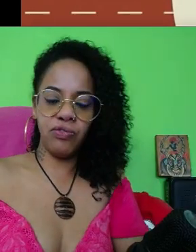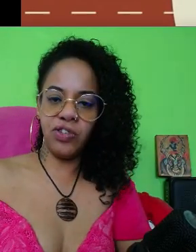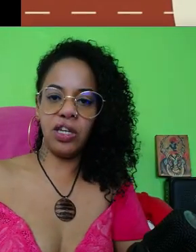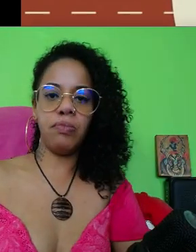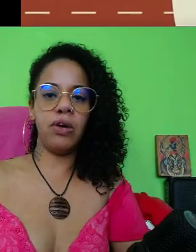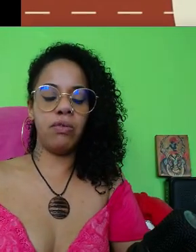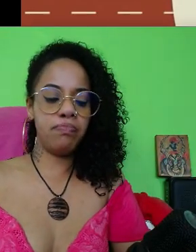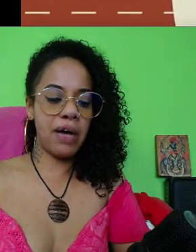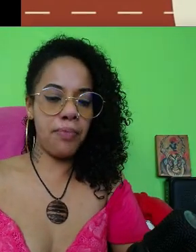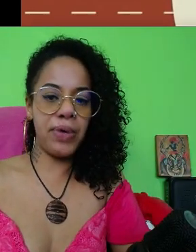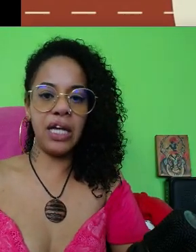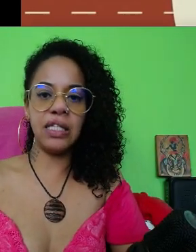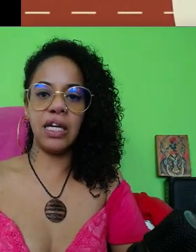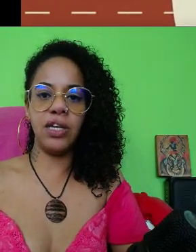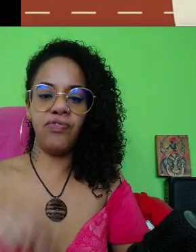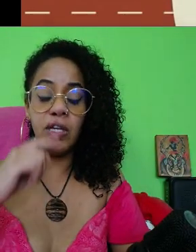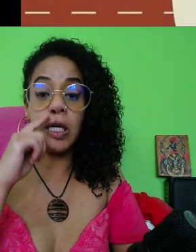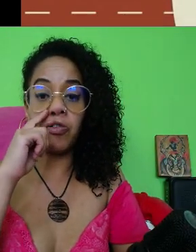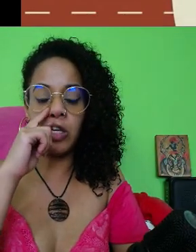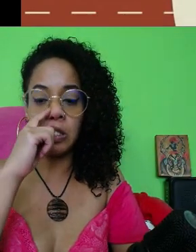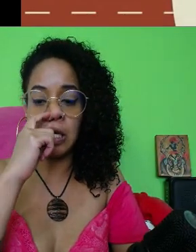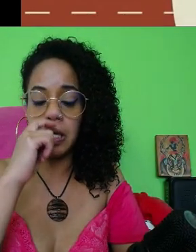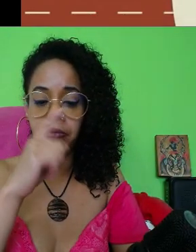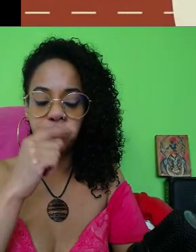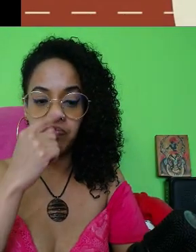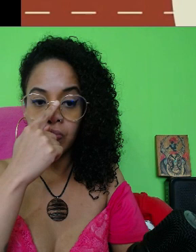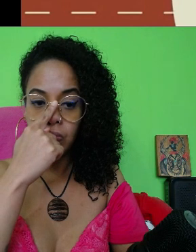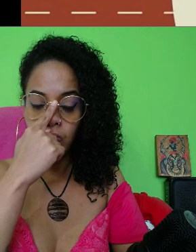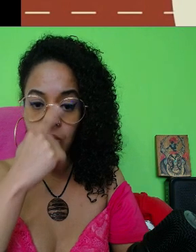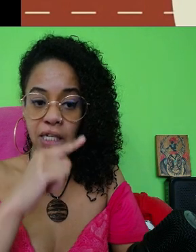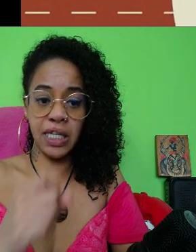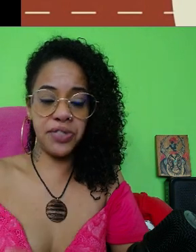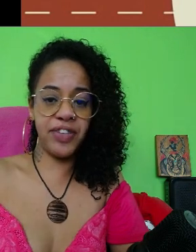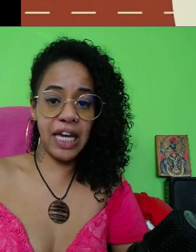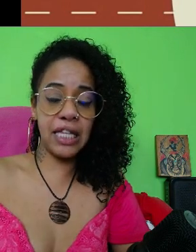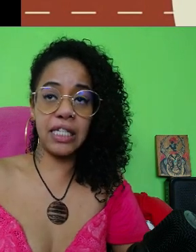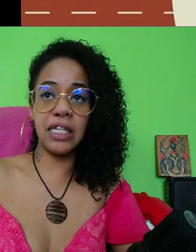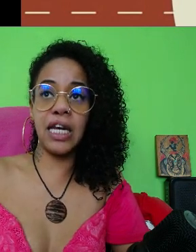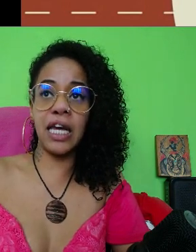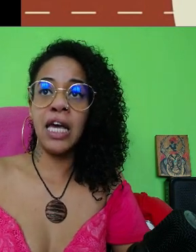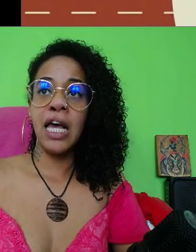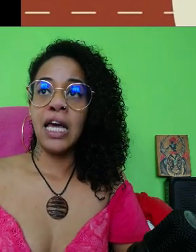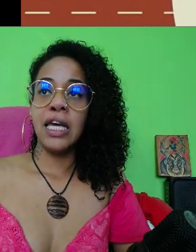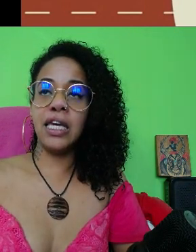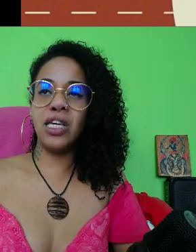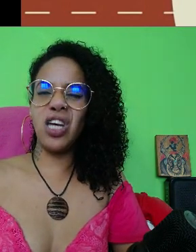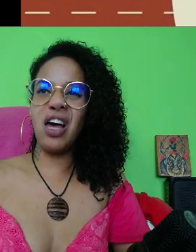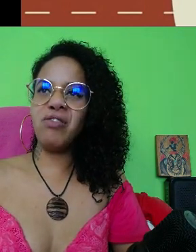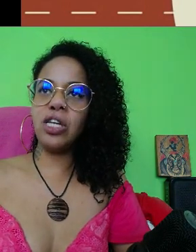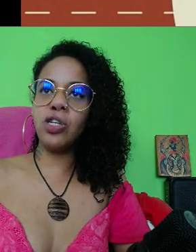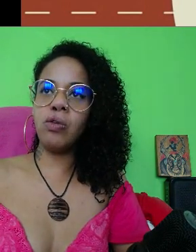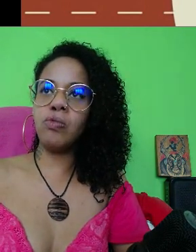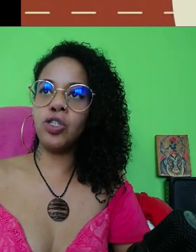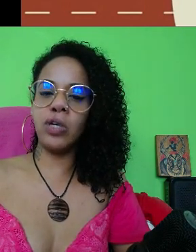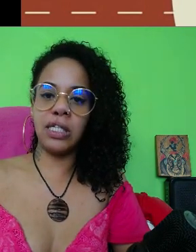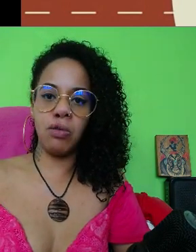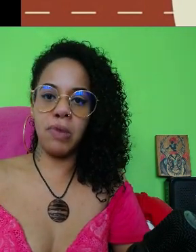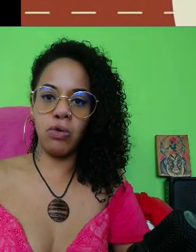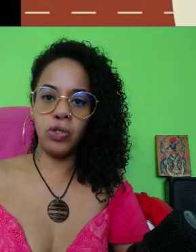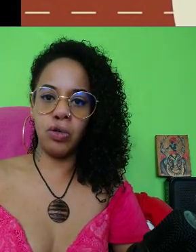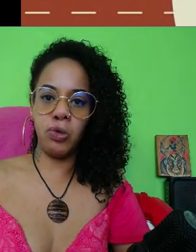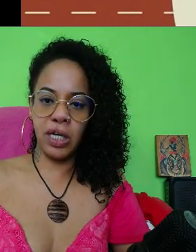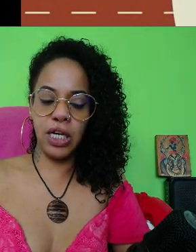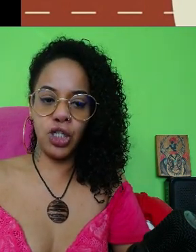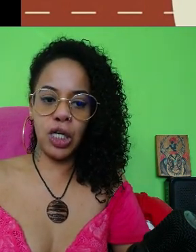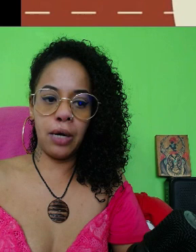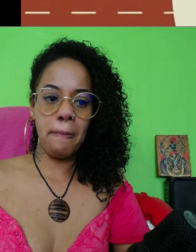trabalho do Vini meu parabéns aí Vini que fez é essas vinhetas aí né e já deixou escurecer